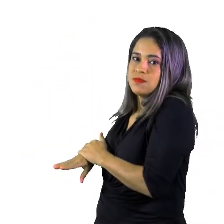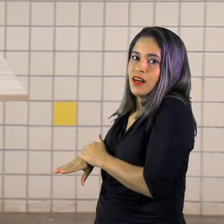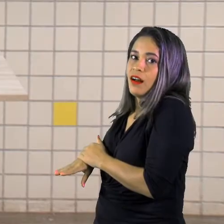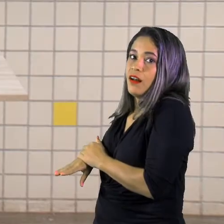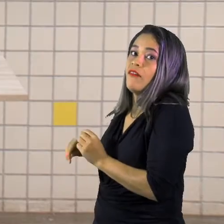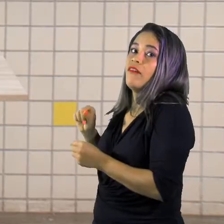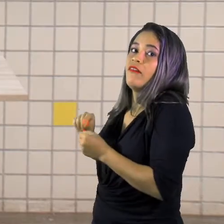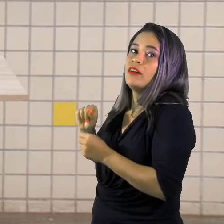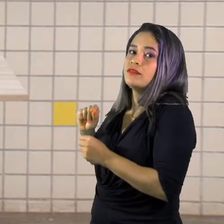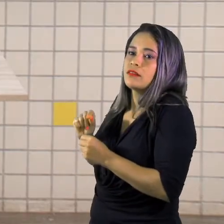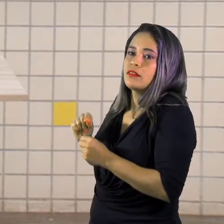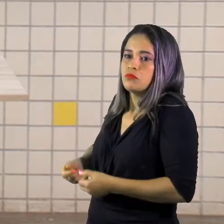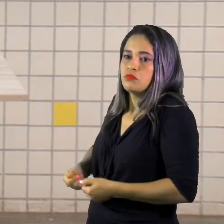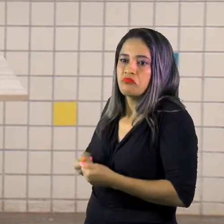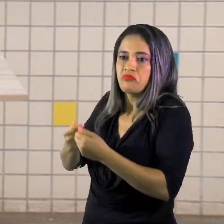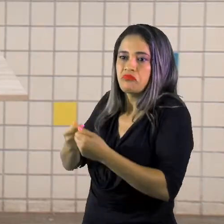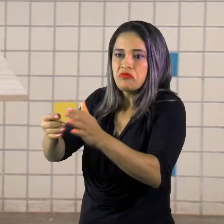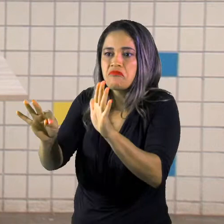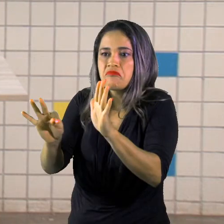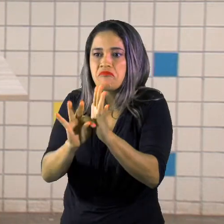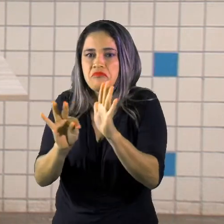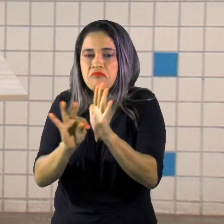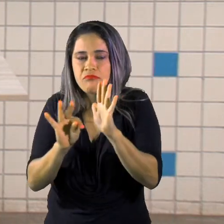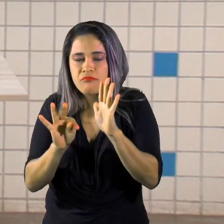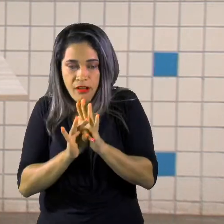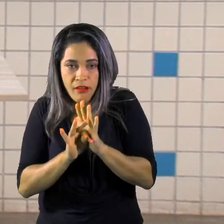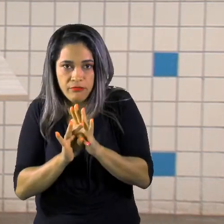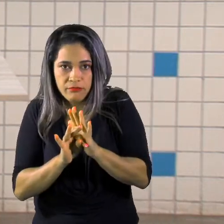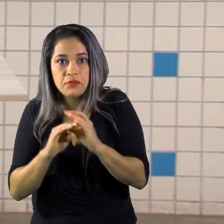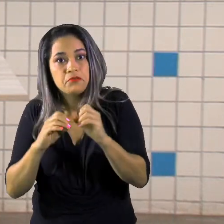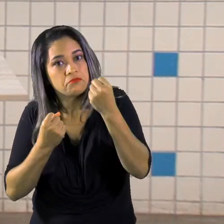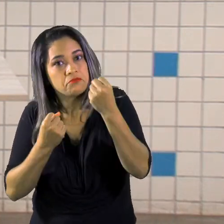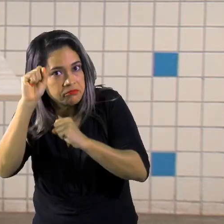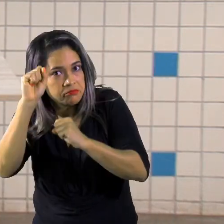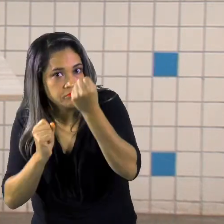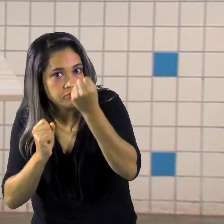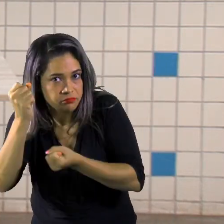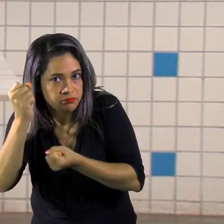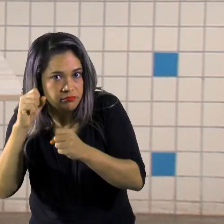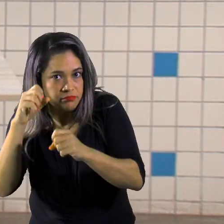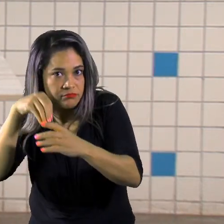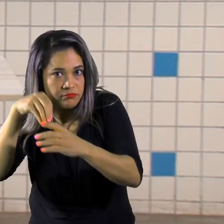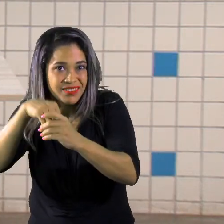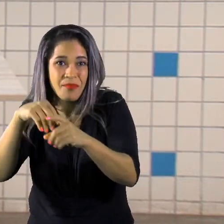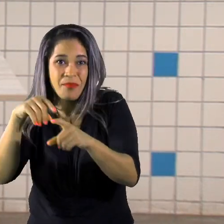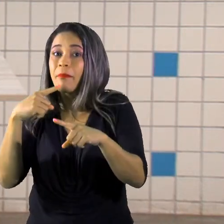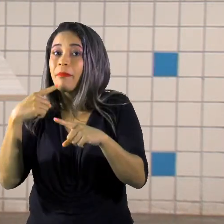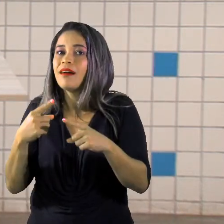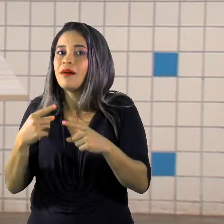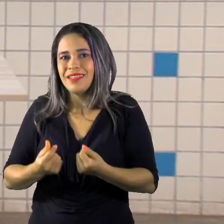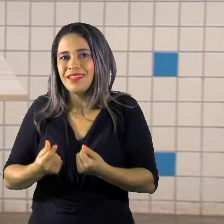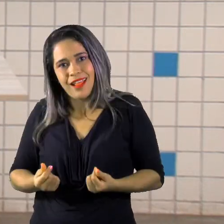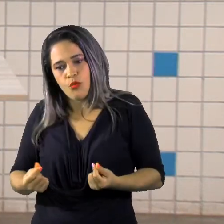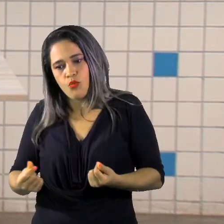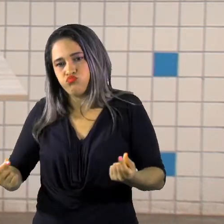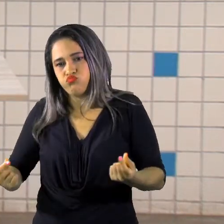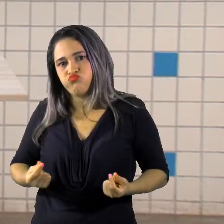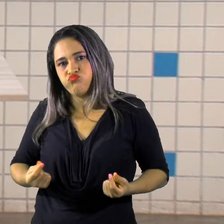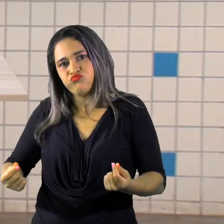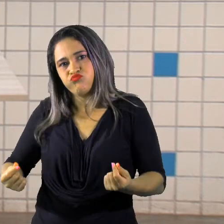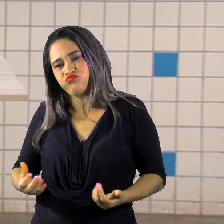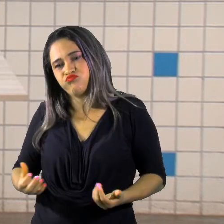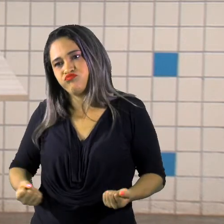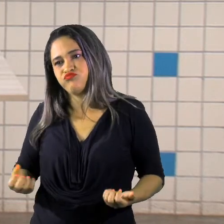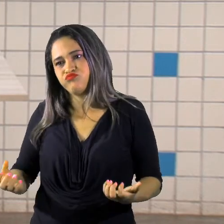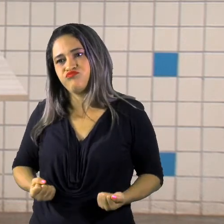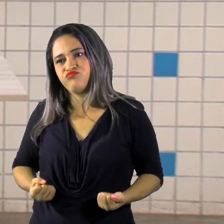quê? Investiu em técnicas, investiu em indústria, para quê? Para ter muito mais lucro, tá? Antes você tinha